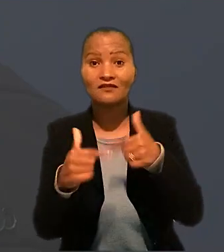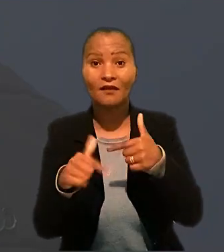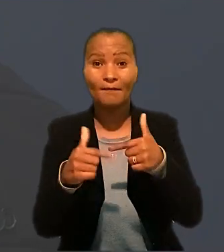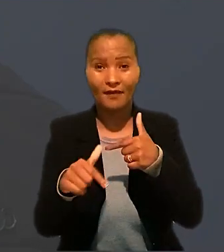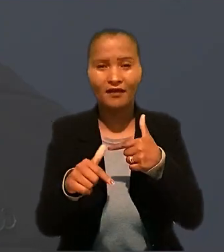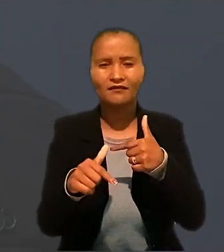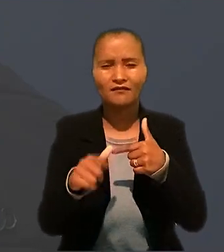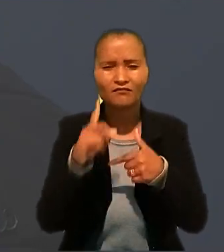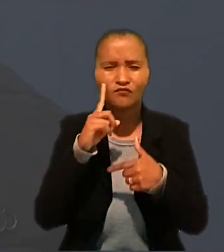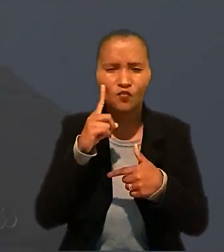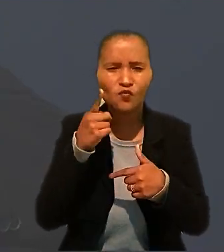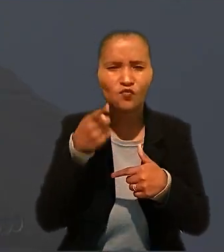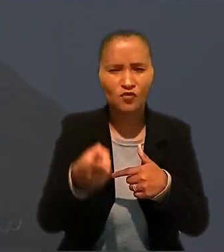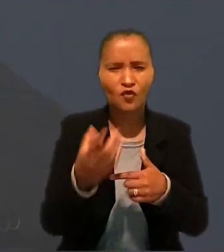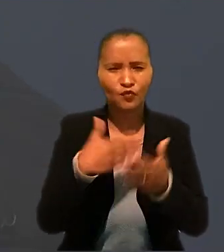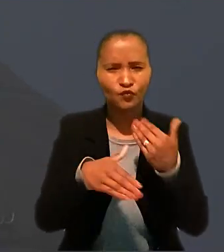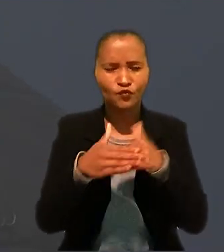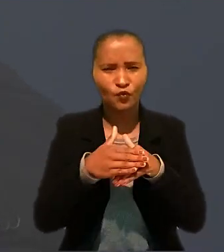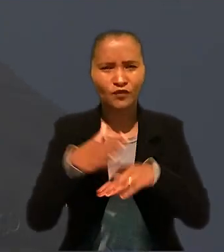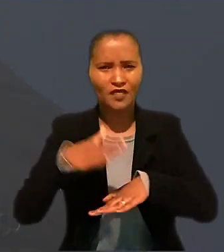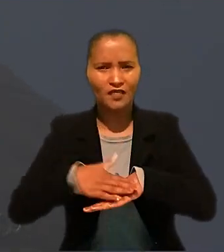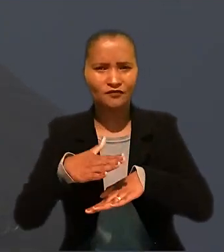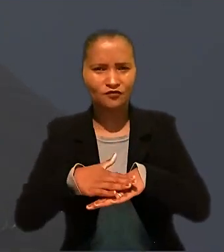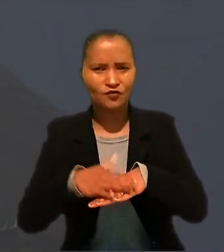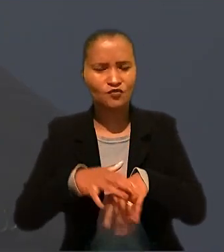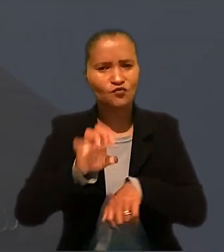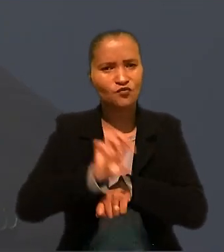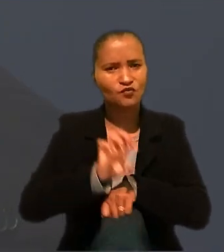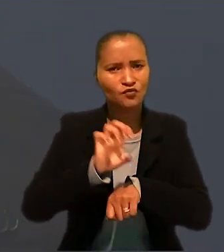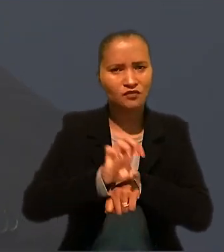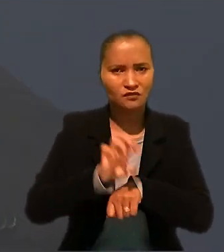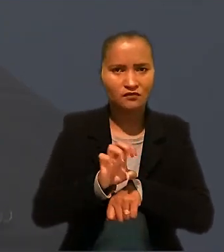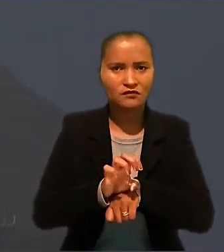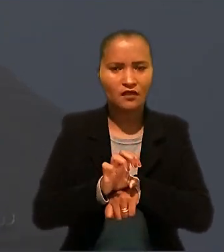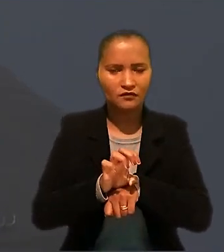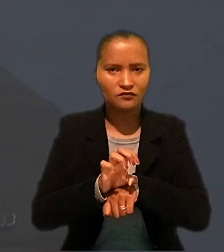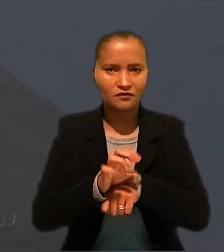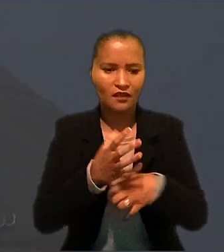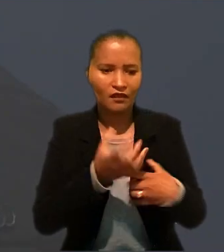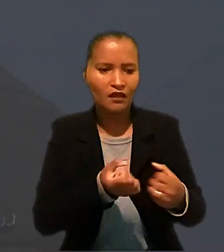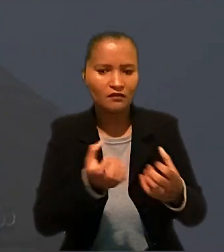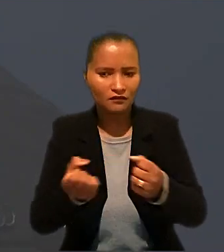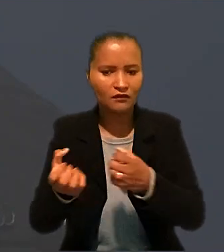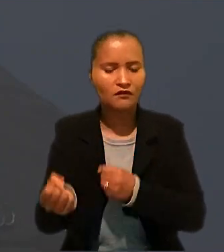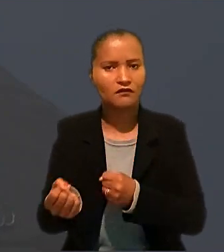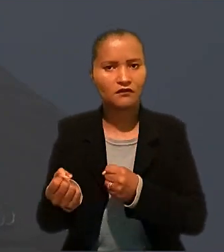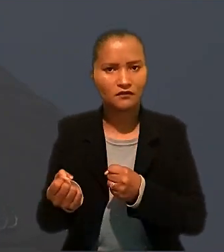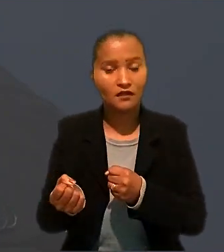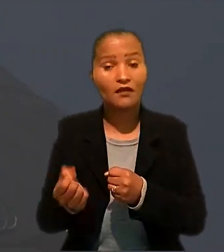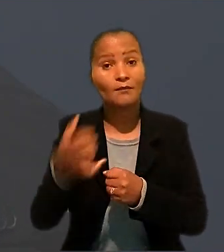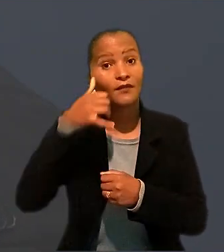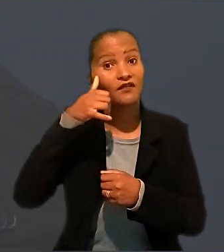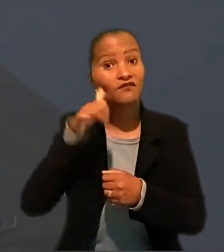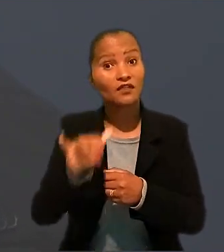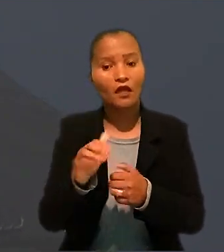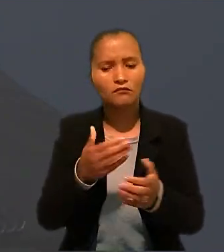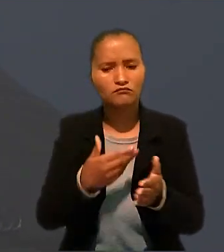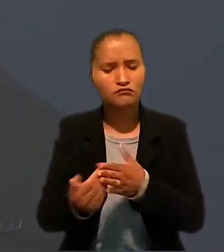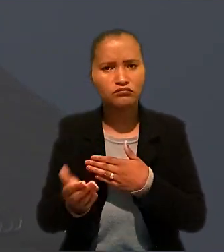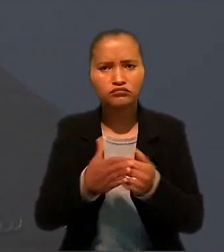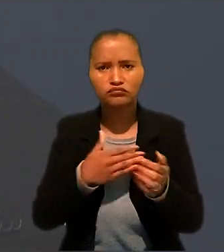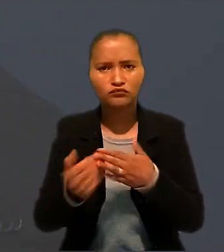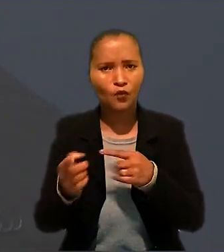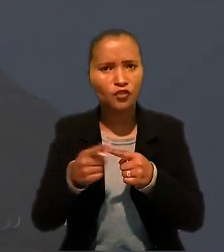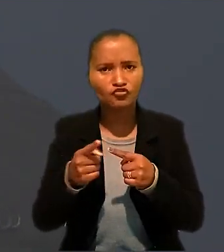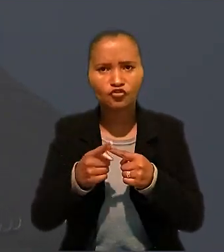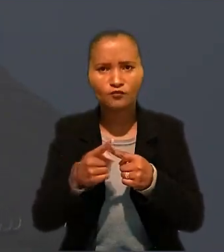você trabalha com o ordenamento e com todas as ações do Estado membro aderente, no sentido de evitar, em